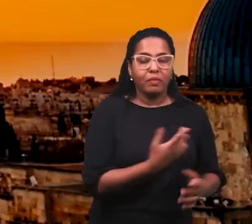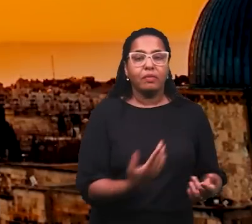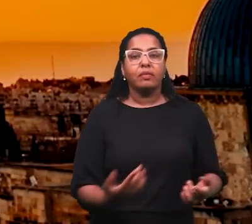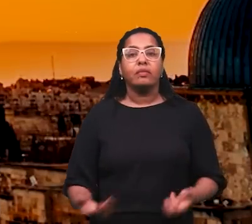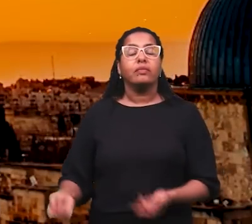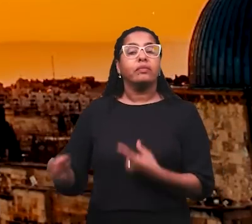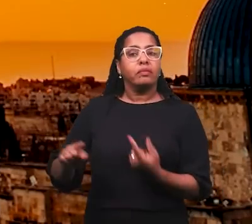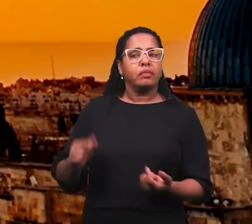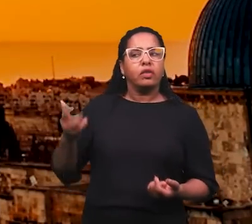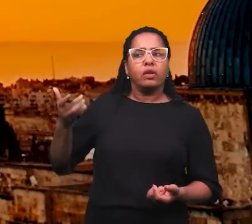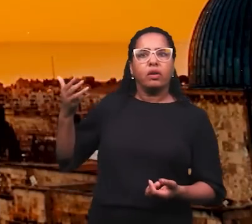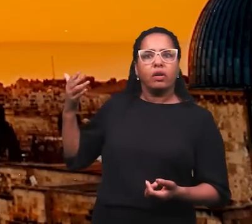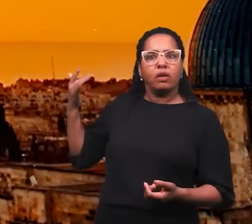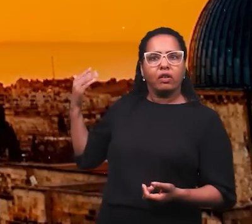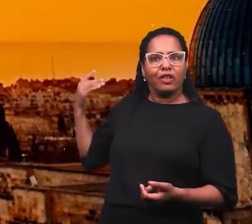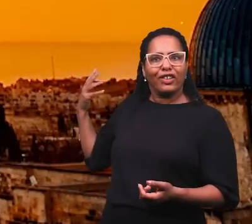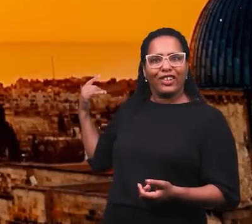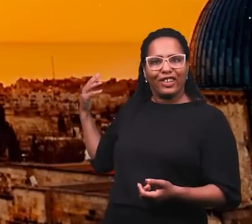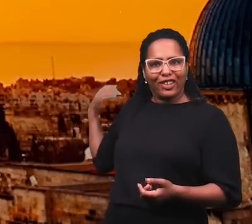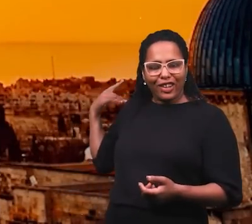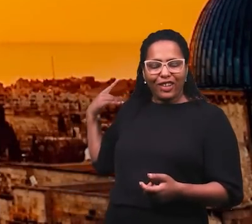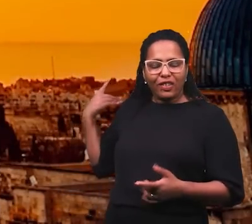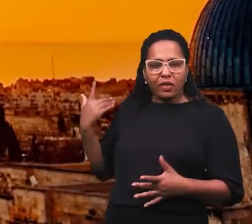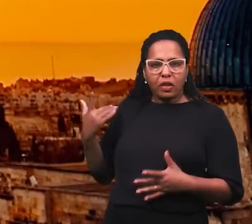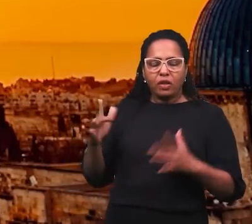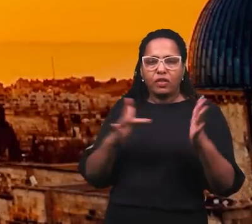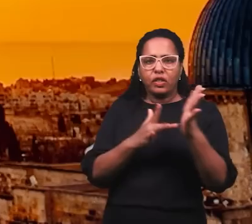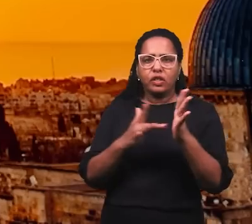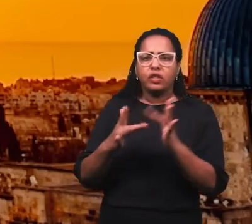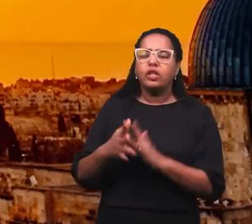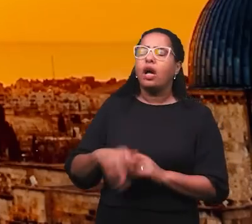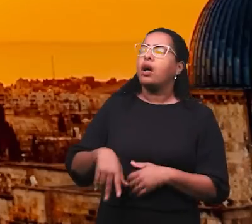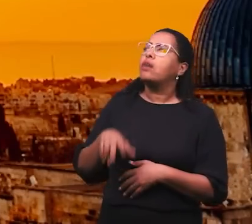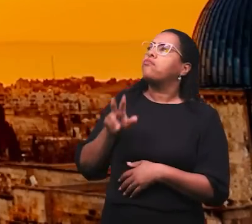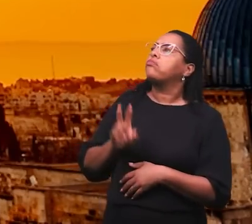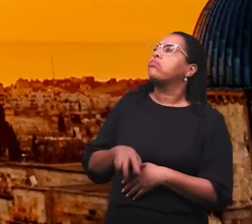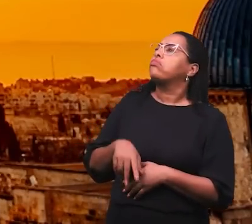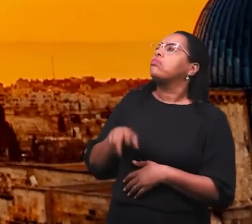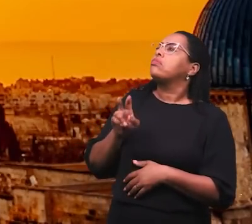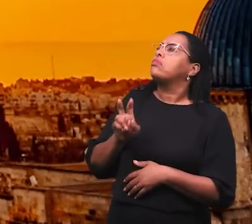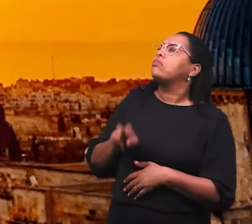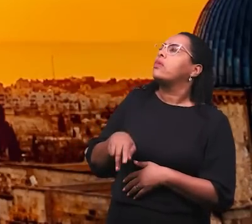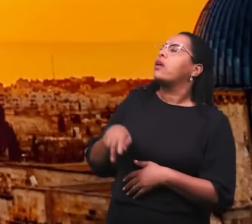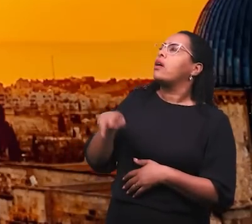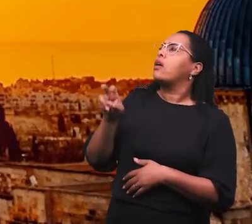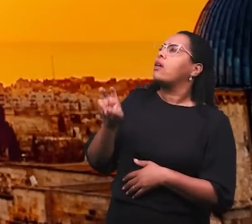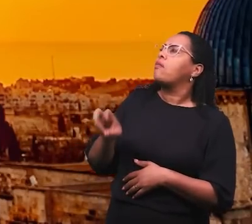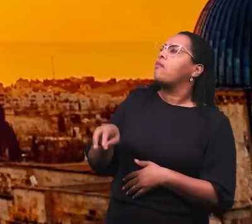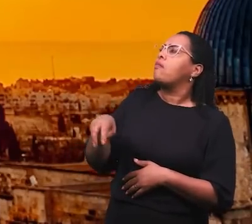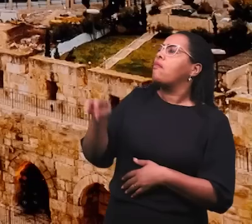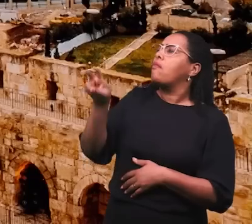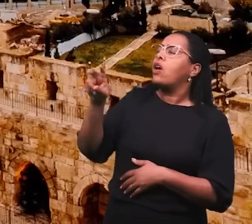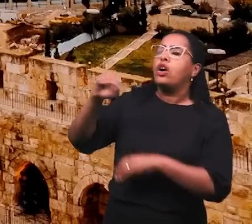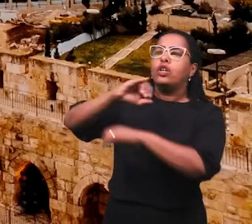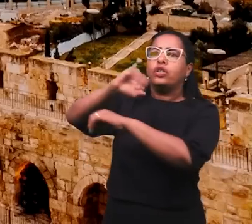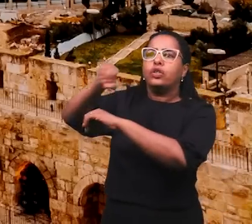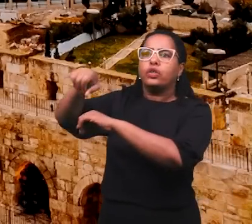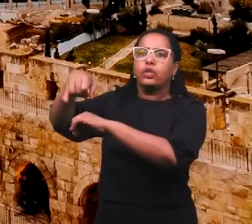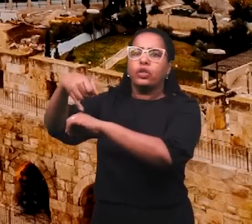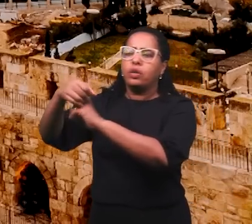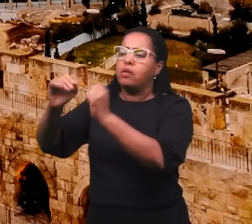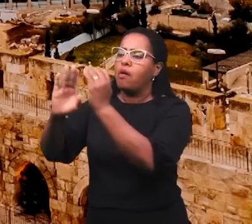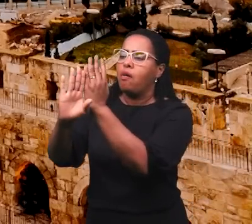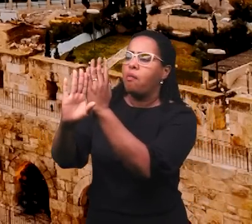Jesus ia caminhando, subindo para Jerusalém.